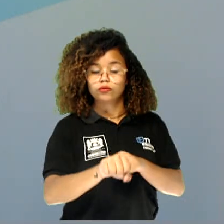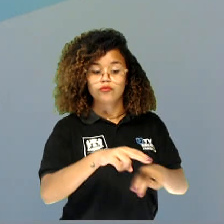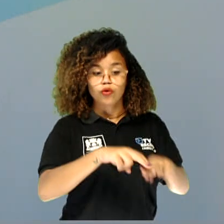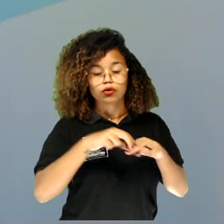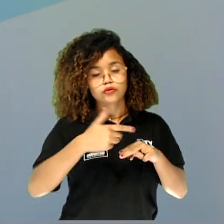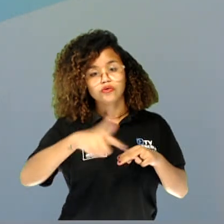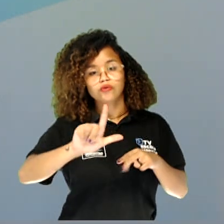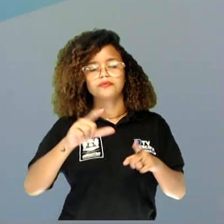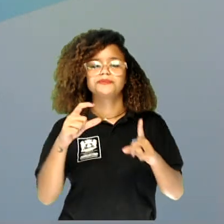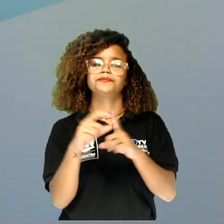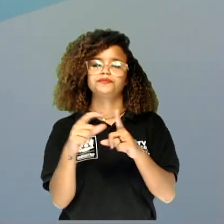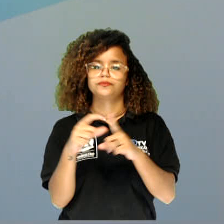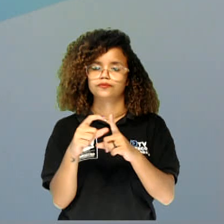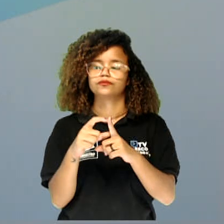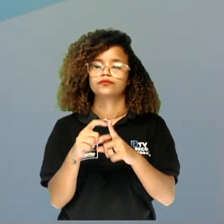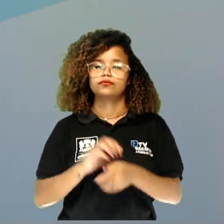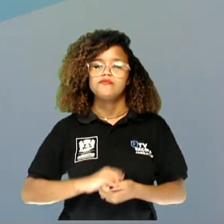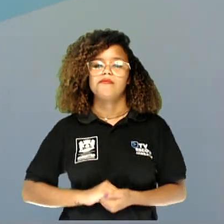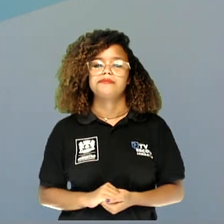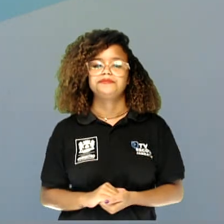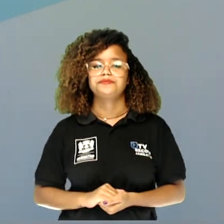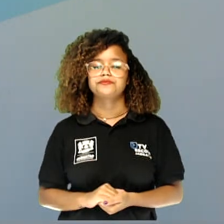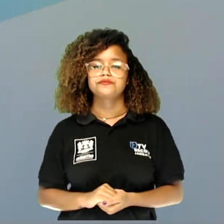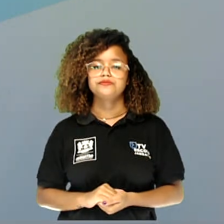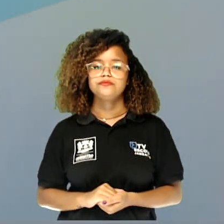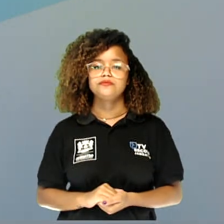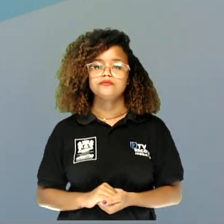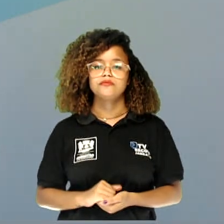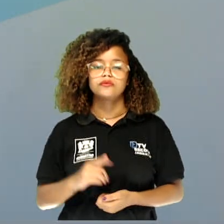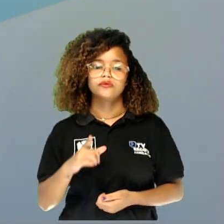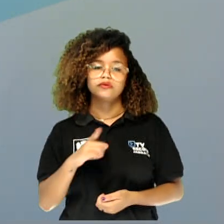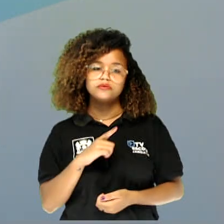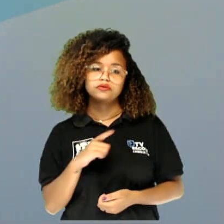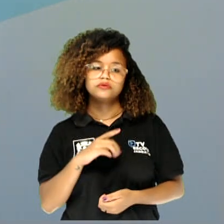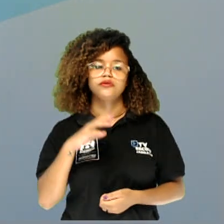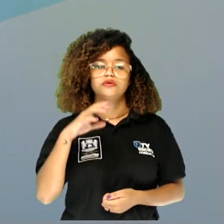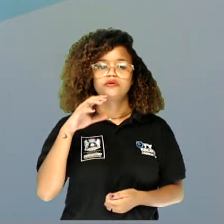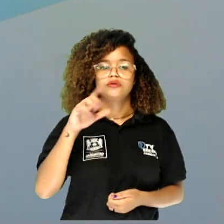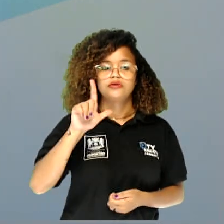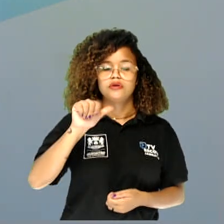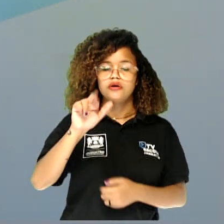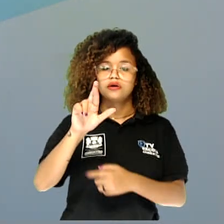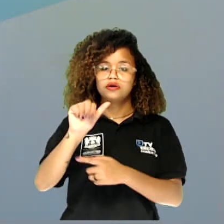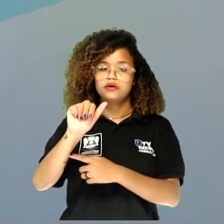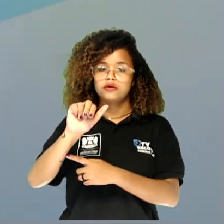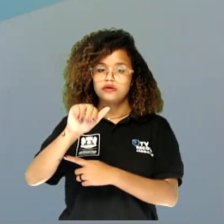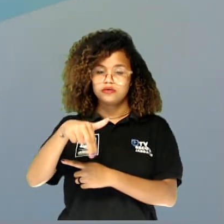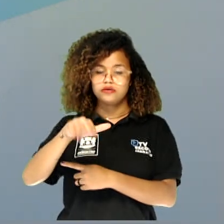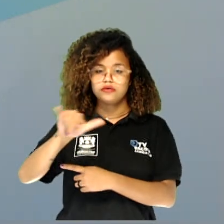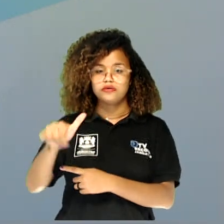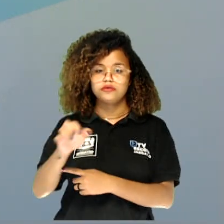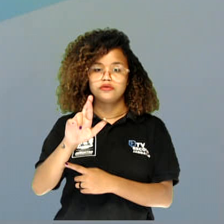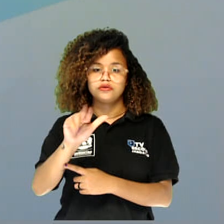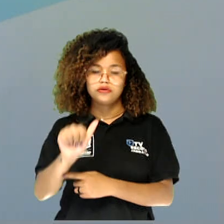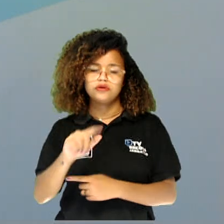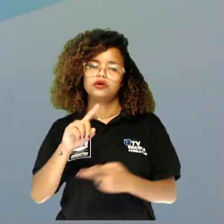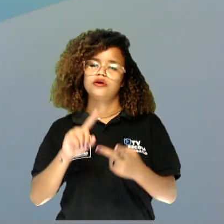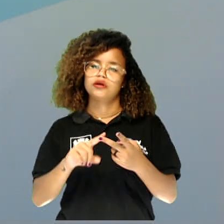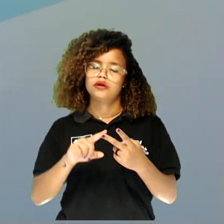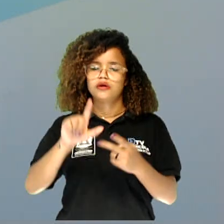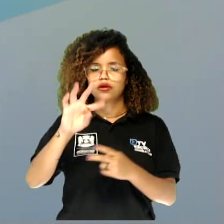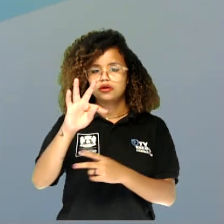palavra do primitivo. Nós temos aqui laranjeira, trabalhador, poderia